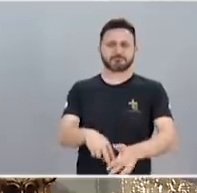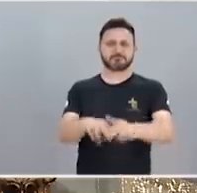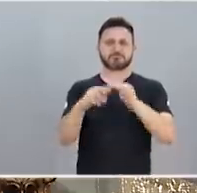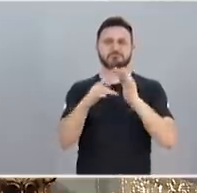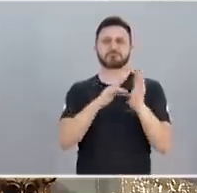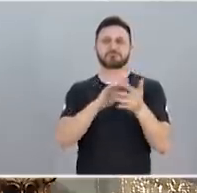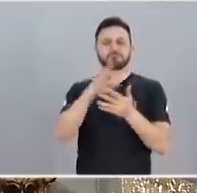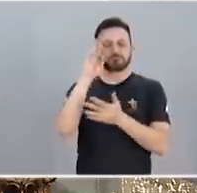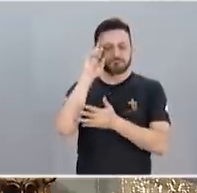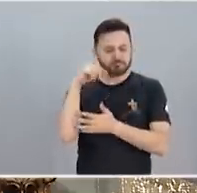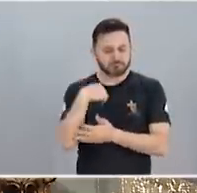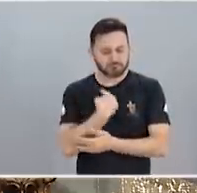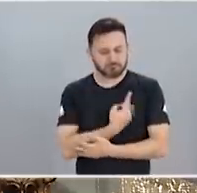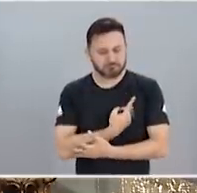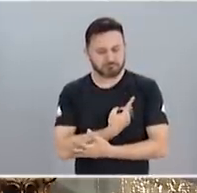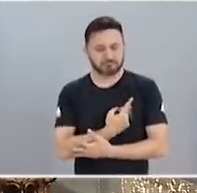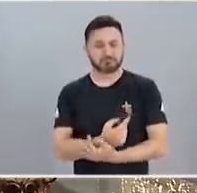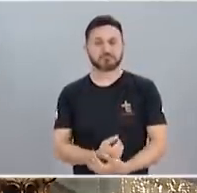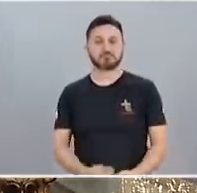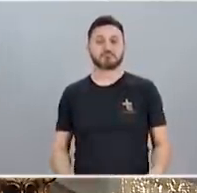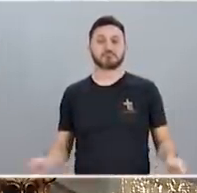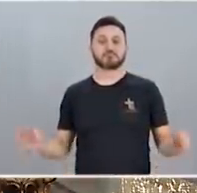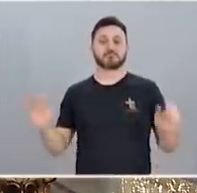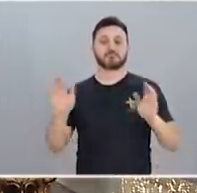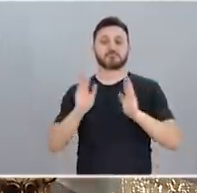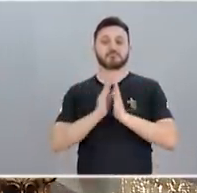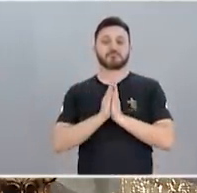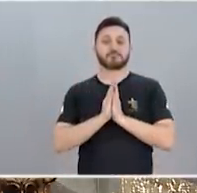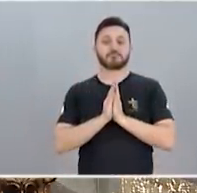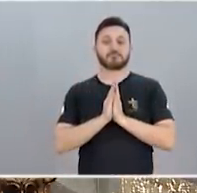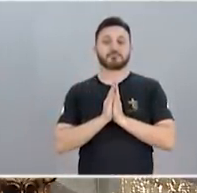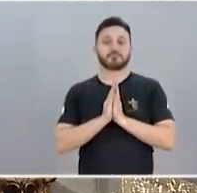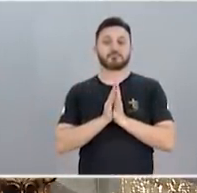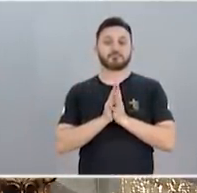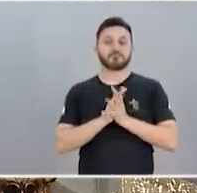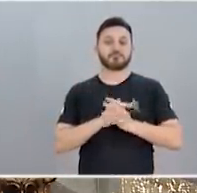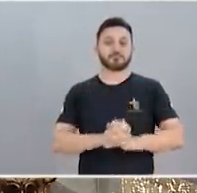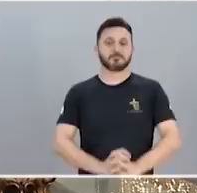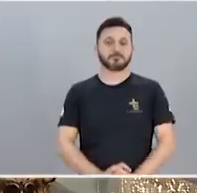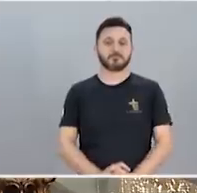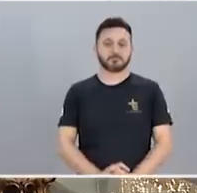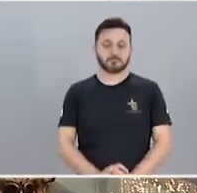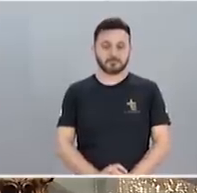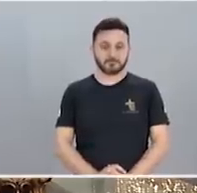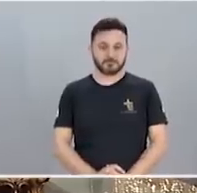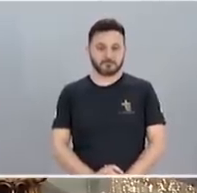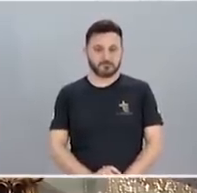por Cristo nosso Senhor.